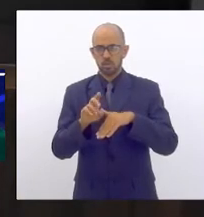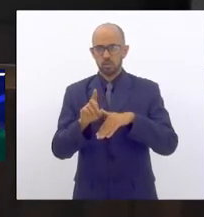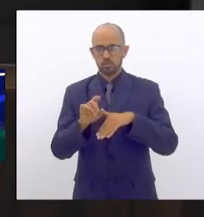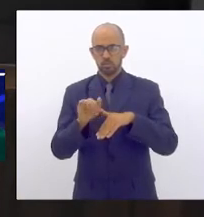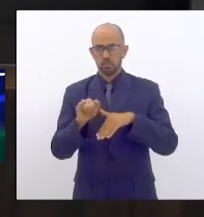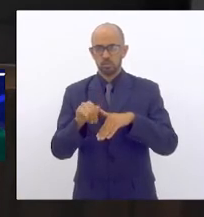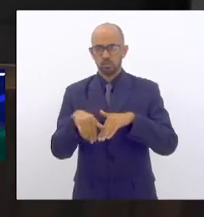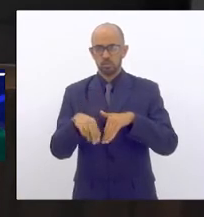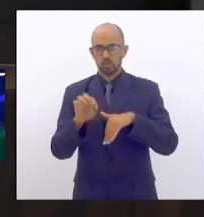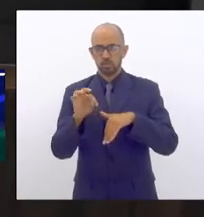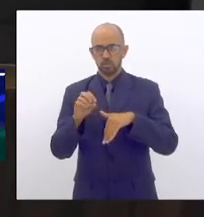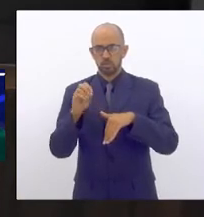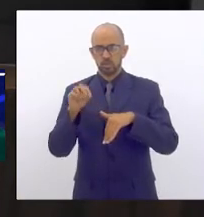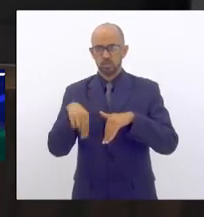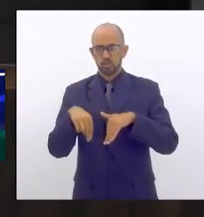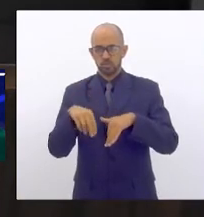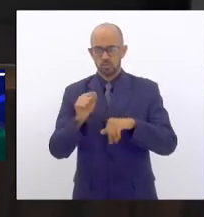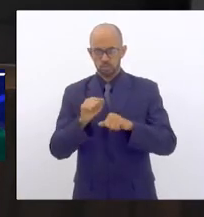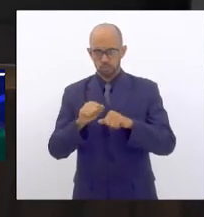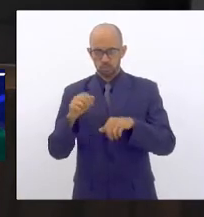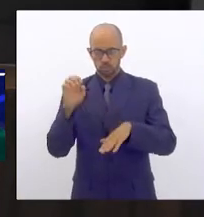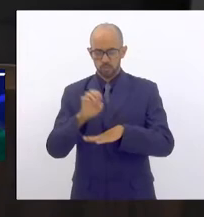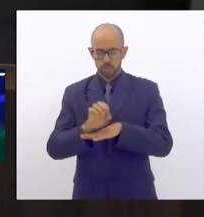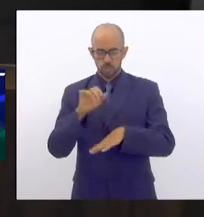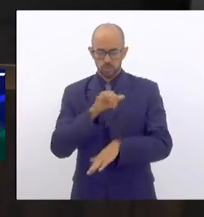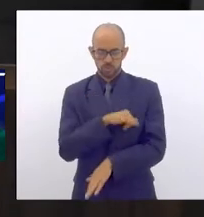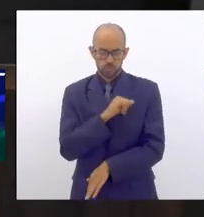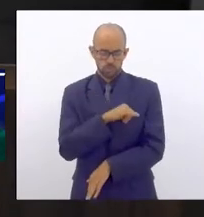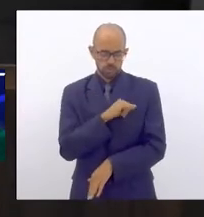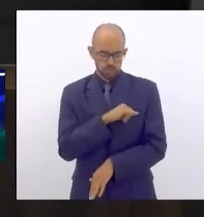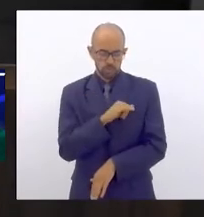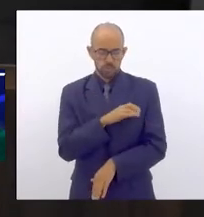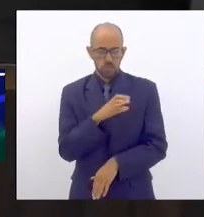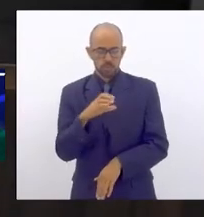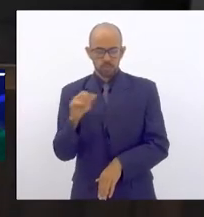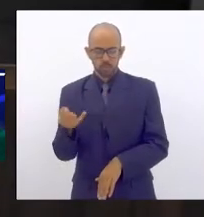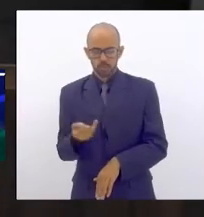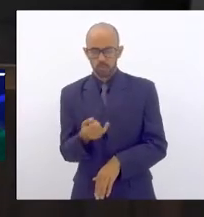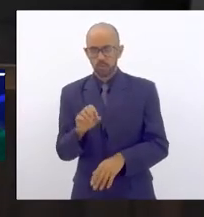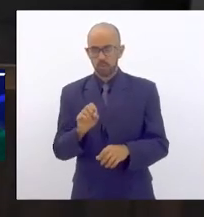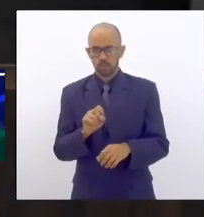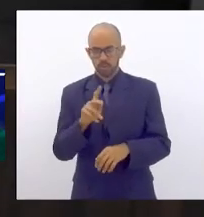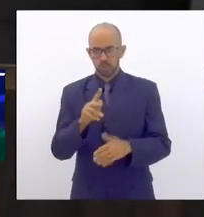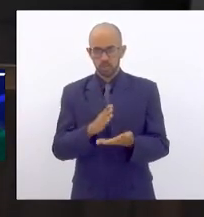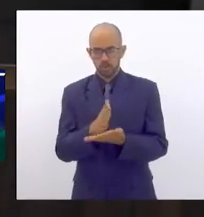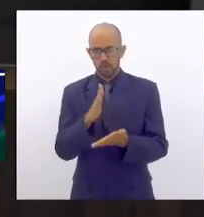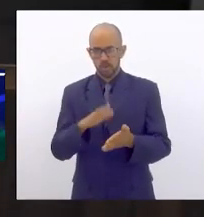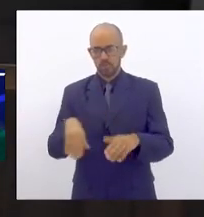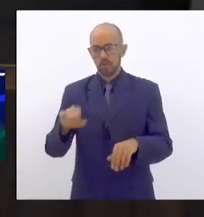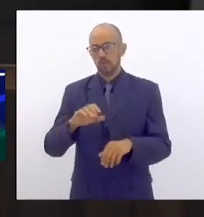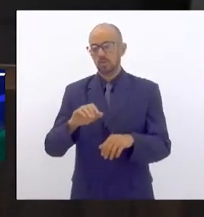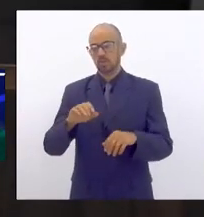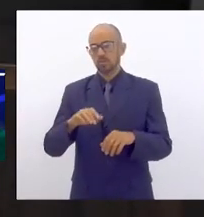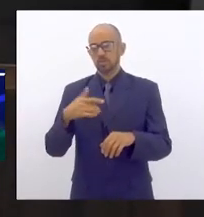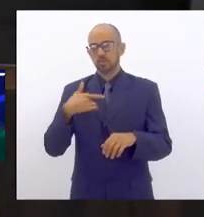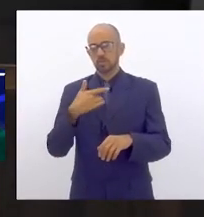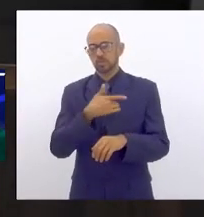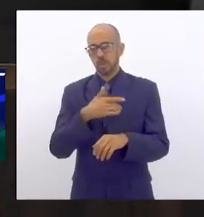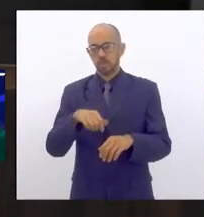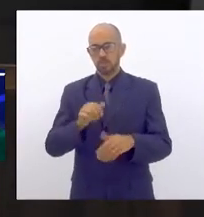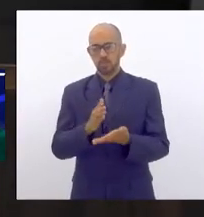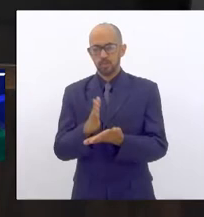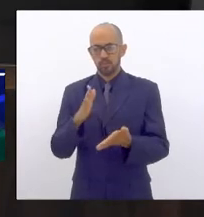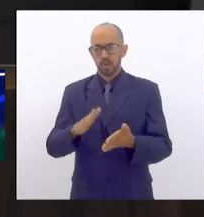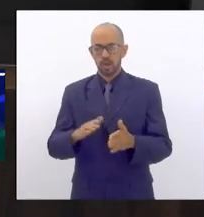No âmbito do Estado do Rio de Janeiro, pareceres da Comissão de Constituição e Justiça pela condicionalidade de saúde favorável, de assuntos municipais, desenvolvimento regional favorável, de orçamento